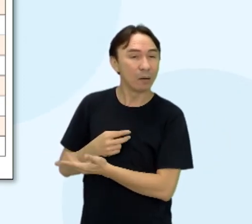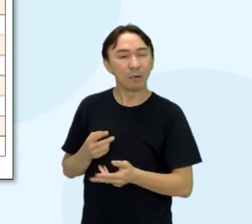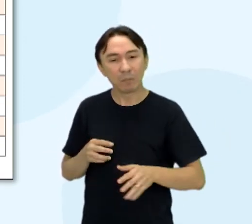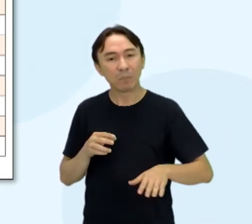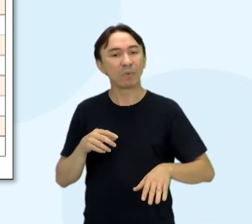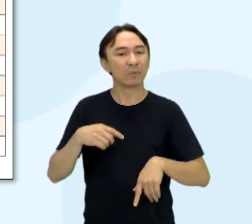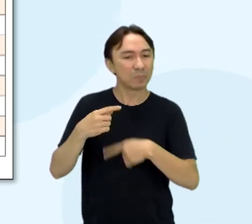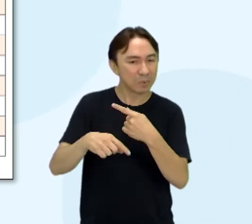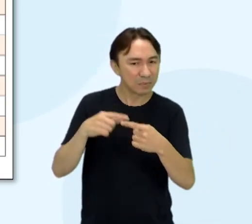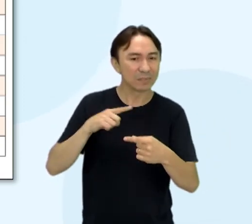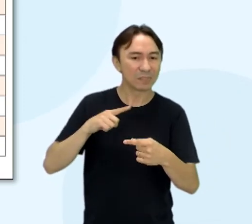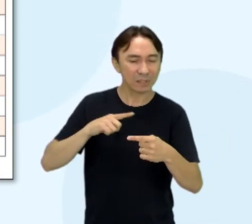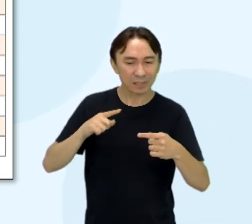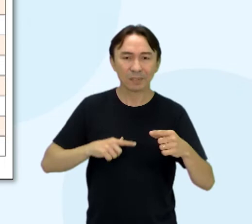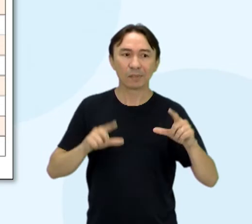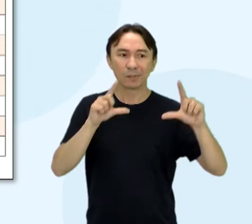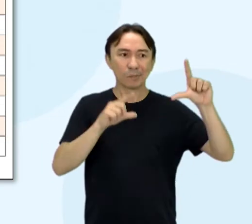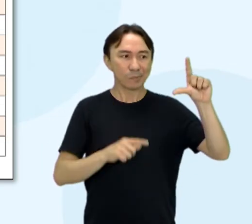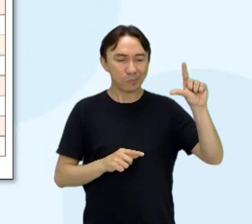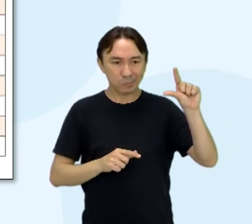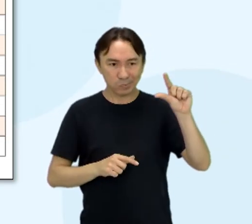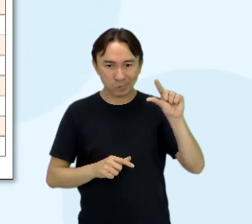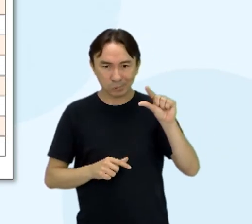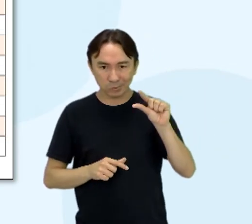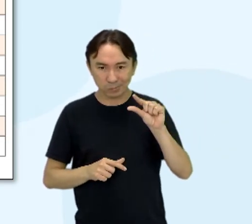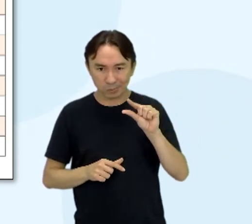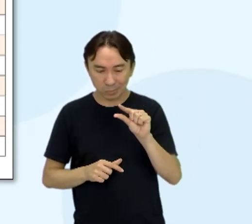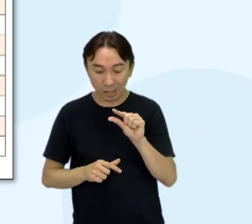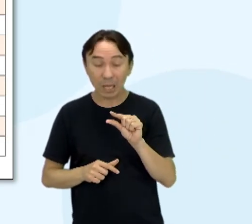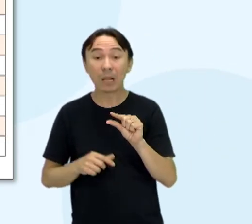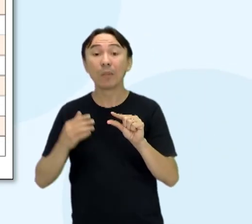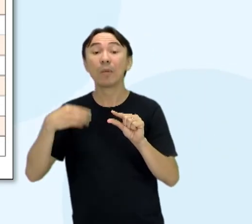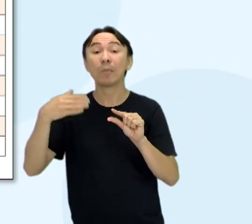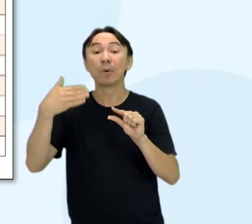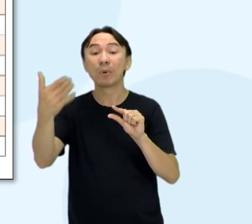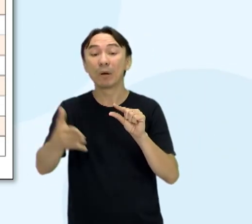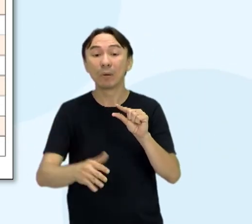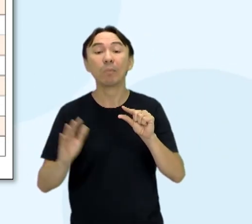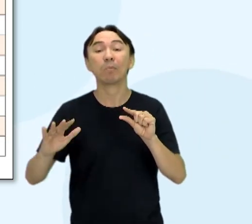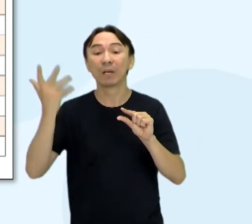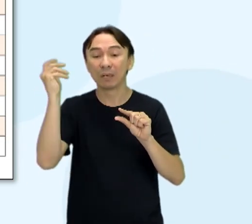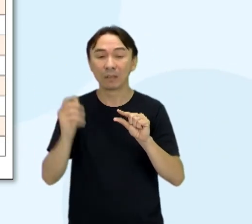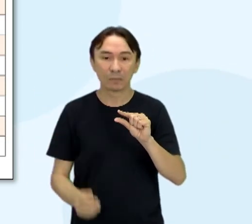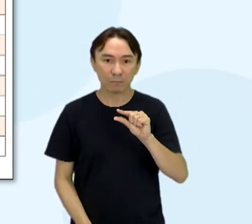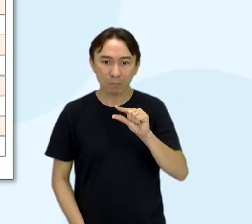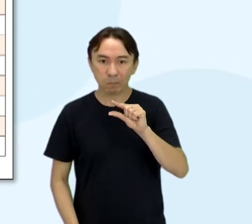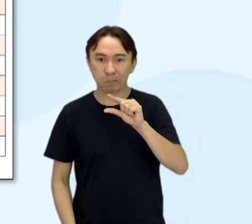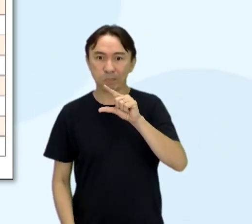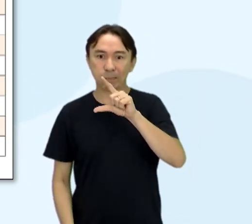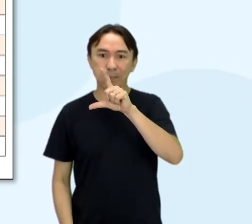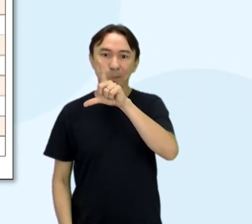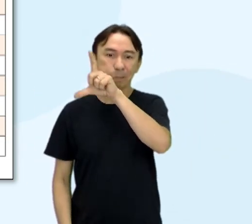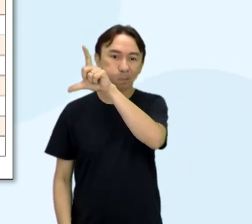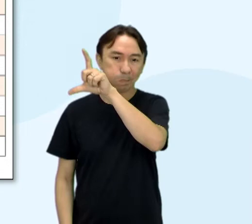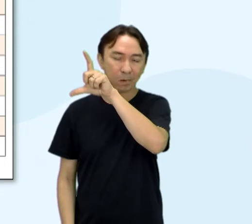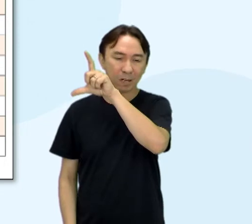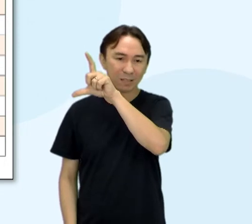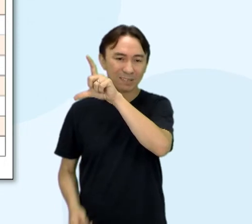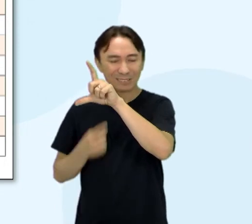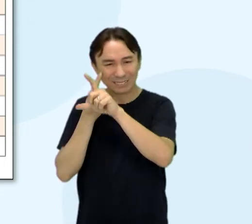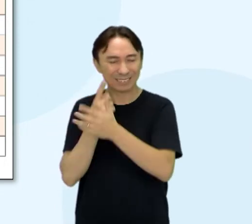vem diminuindo, tá? E chega num determinado momento, né, que ele aumenta novamente. Ou seja, não tem uma